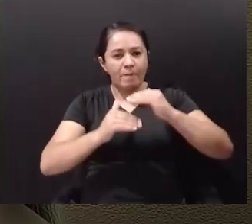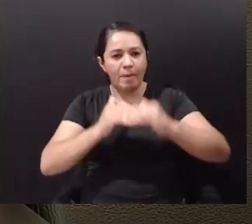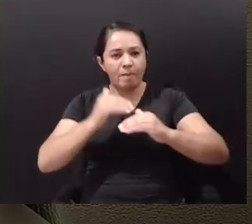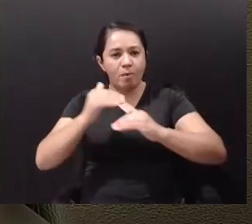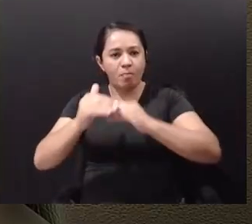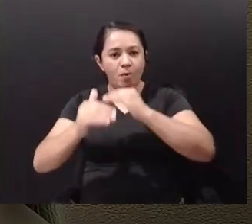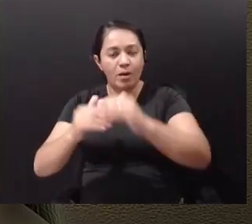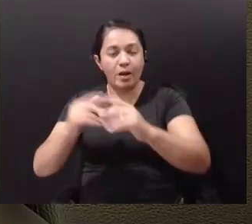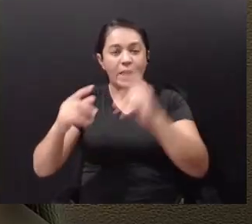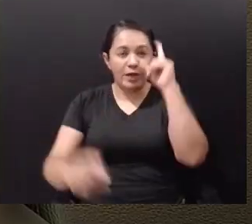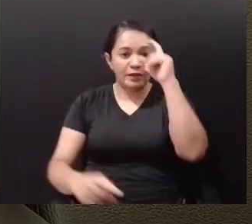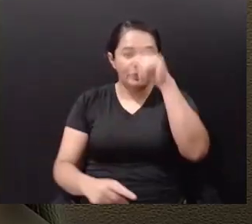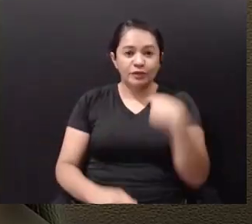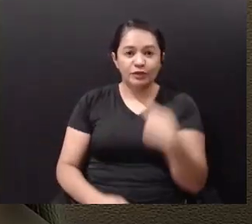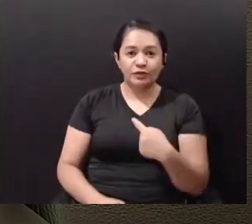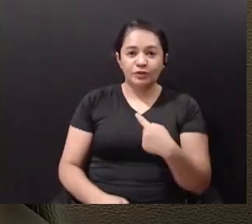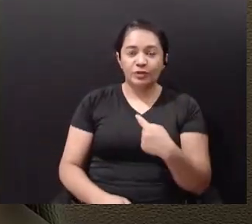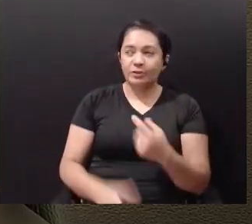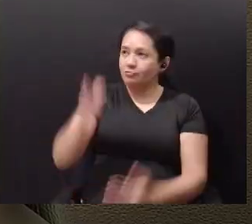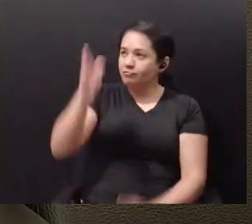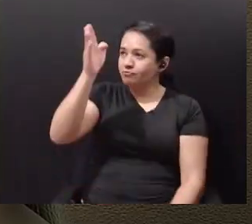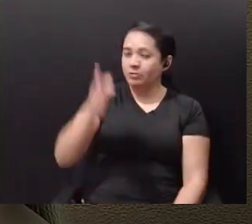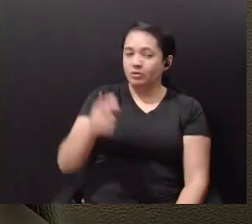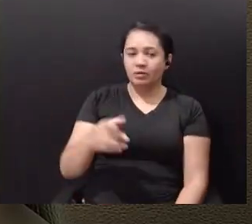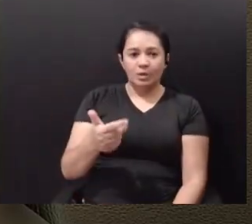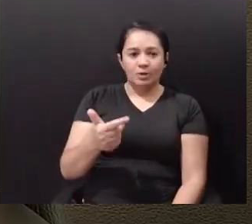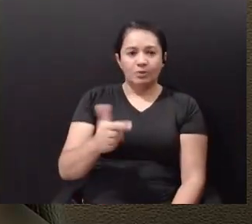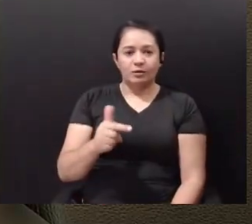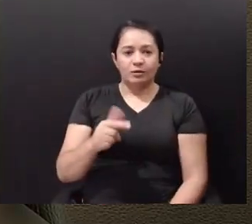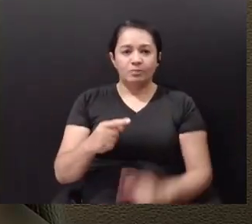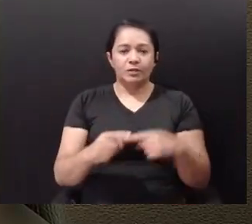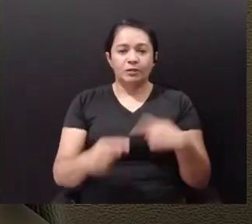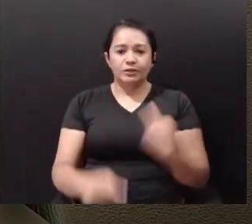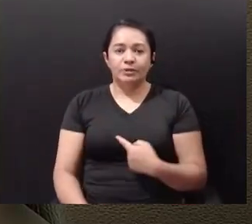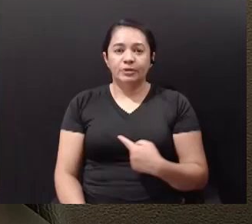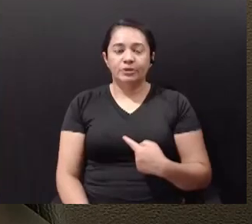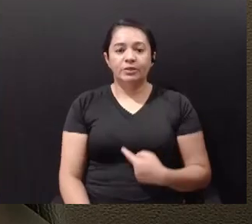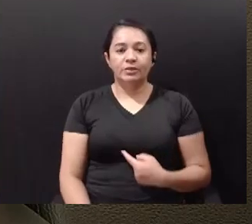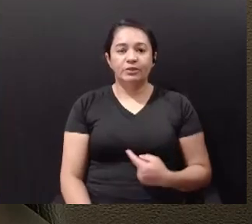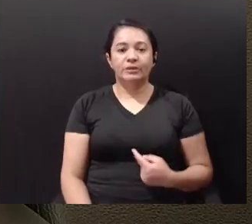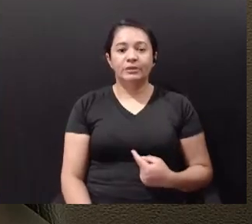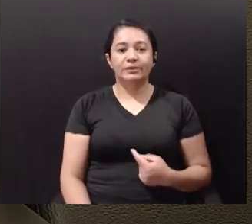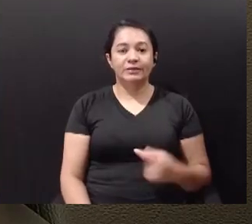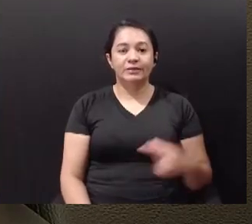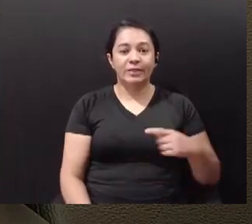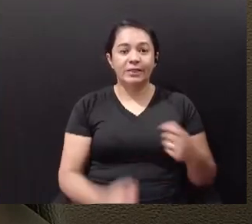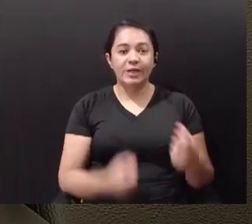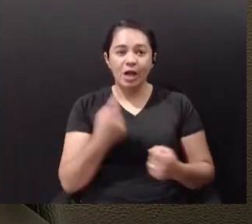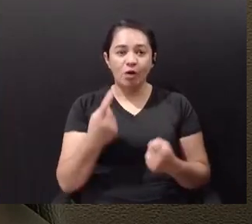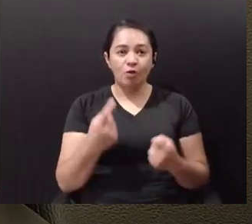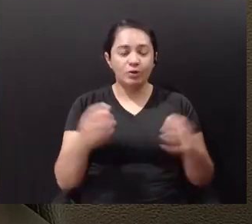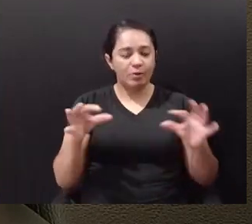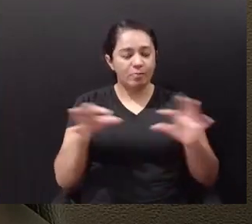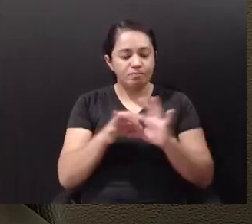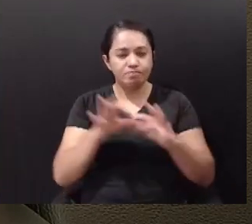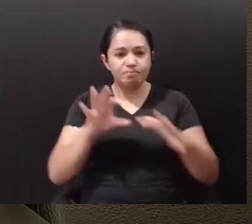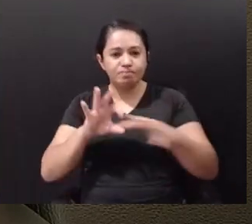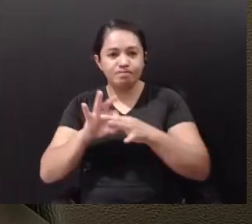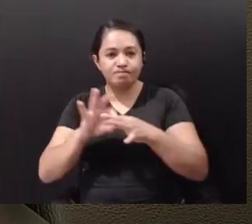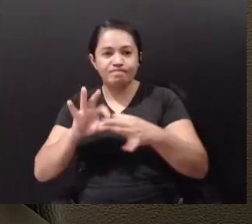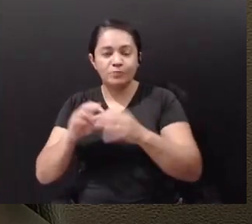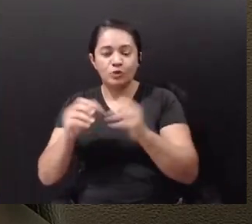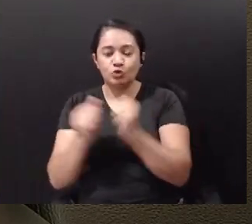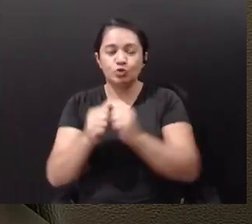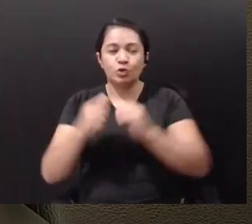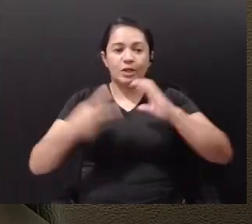ter um marco ali. Até porque a gente tem estes intendentes, mas eles estão muito atrelados à Câmara, né? Eles estão sempre